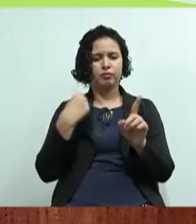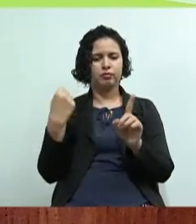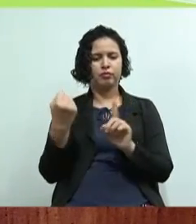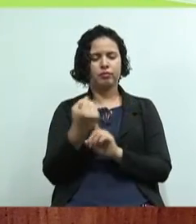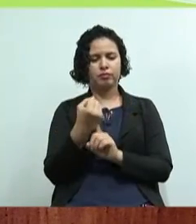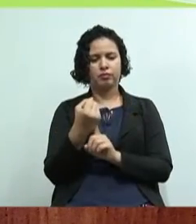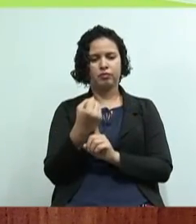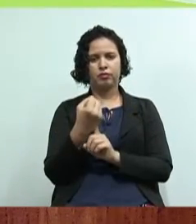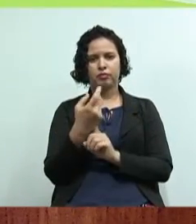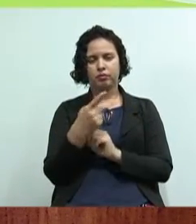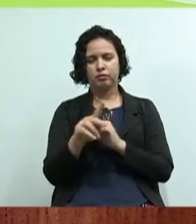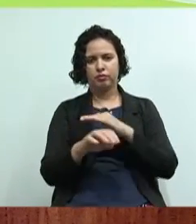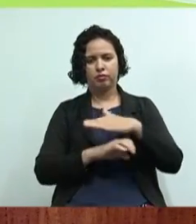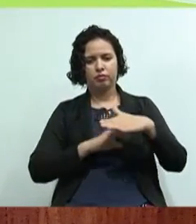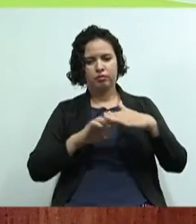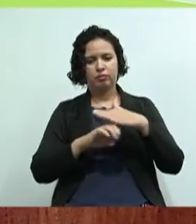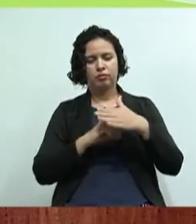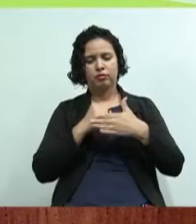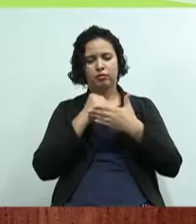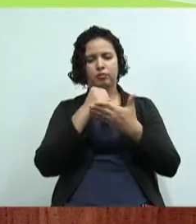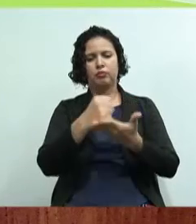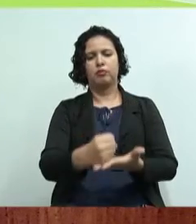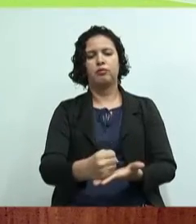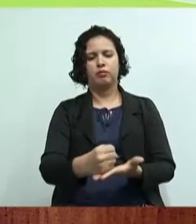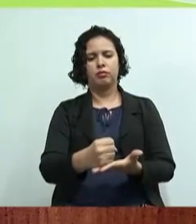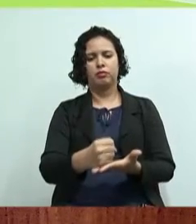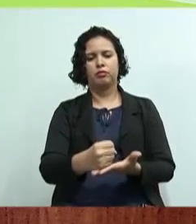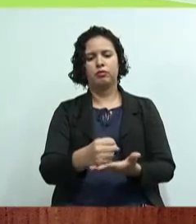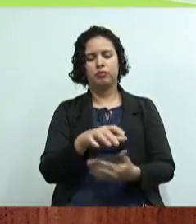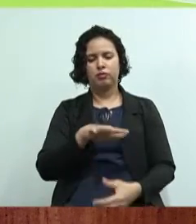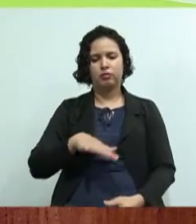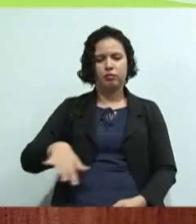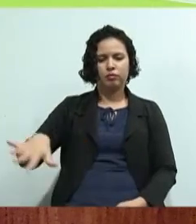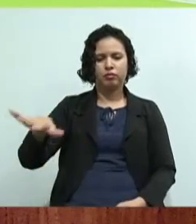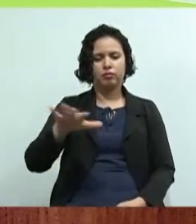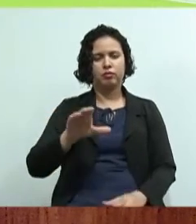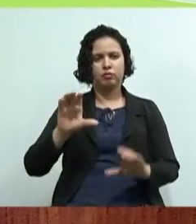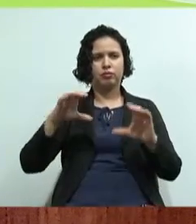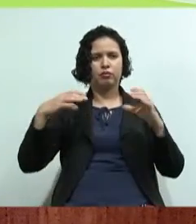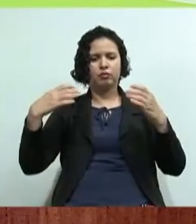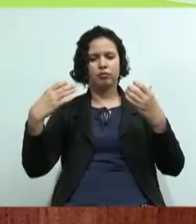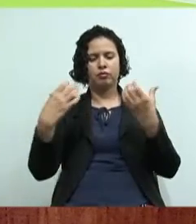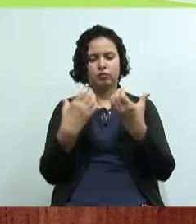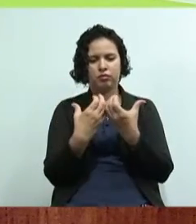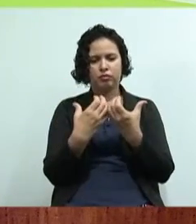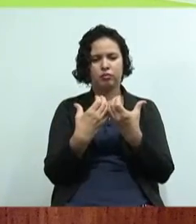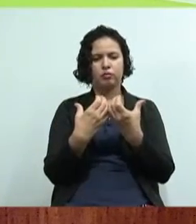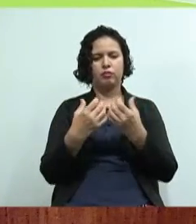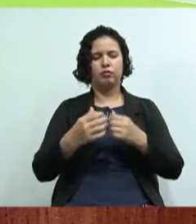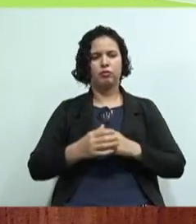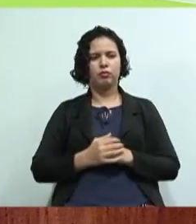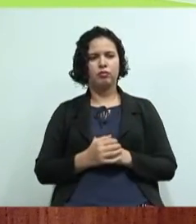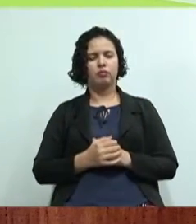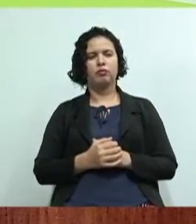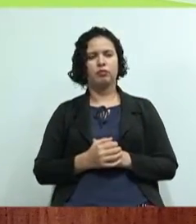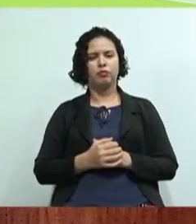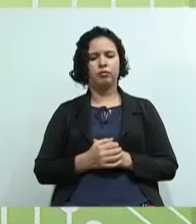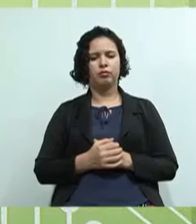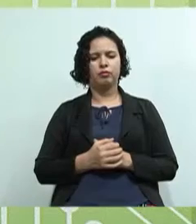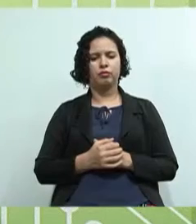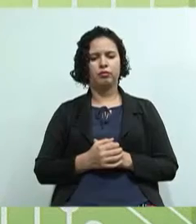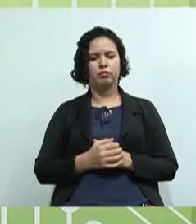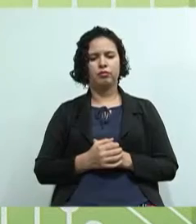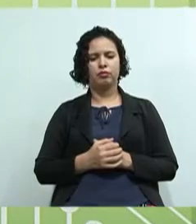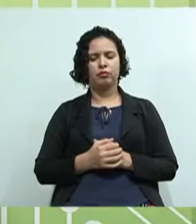que esta organização está inserida no mercado, na localidade, na região onde ela se encontra. Ela é,